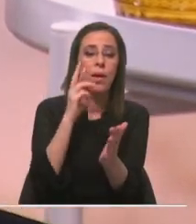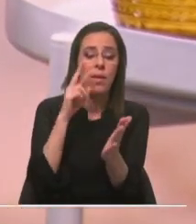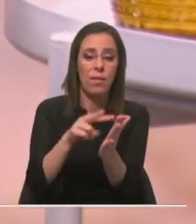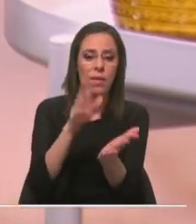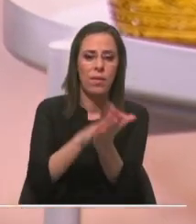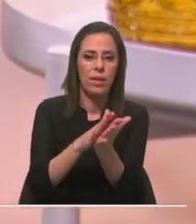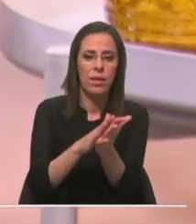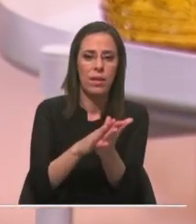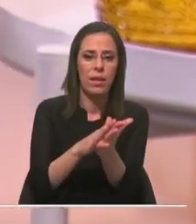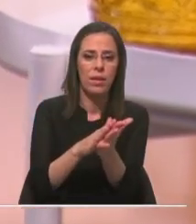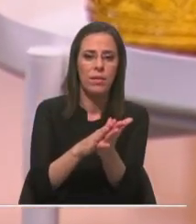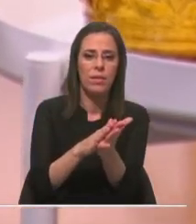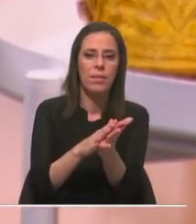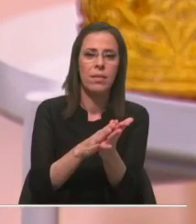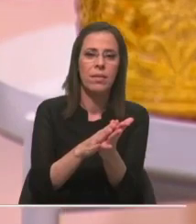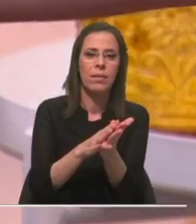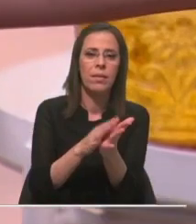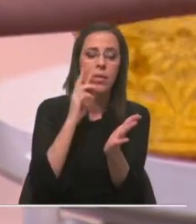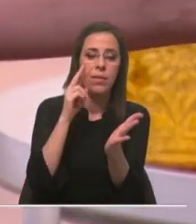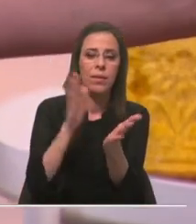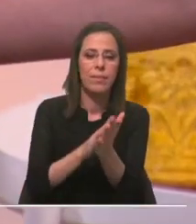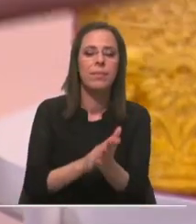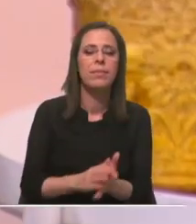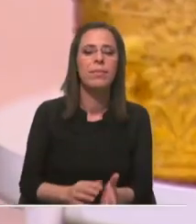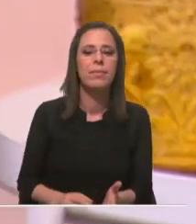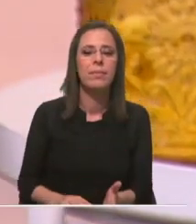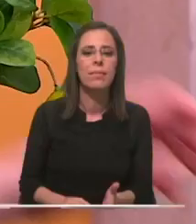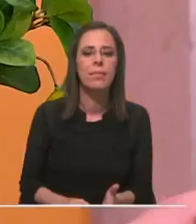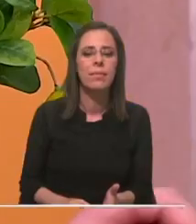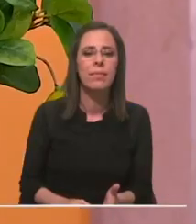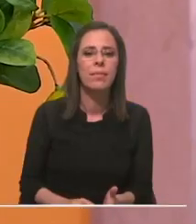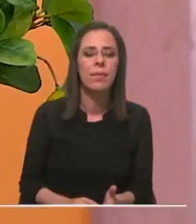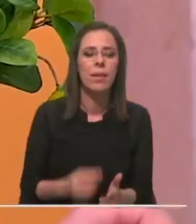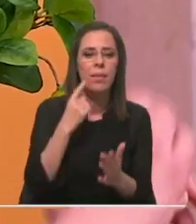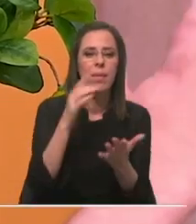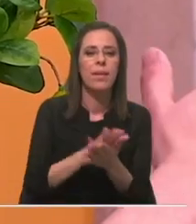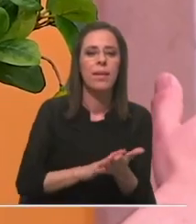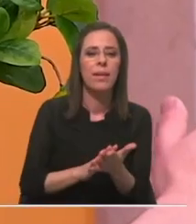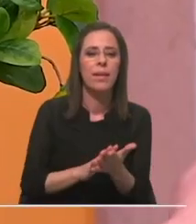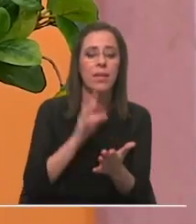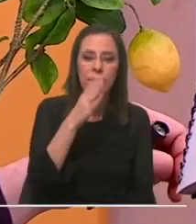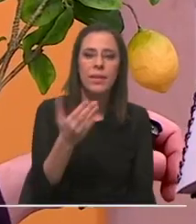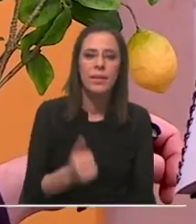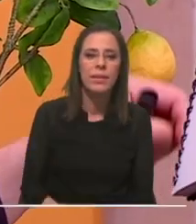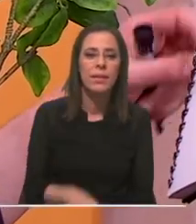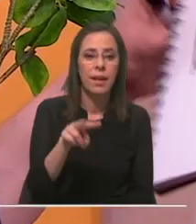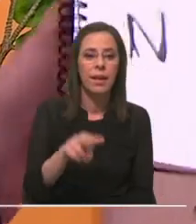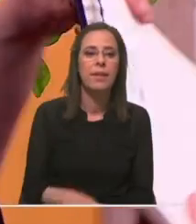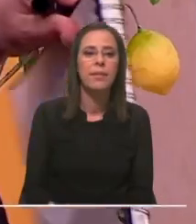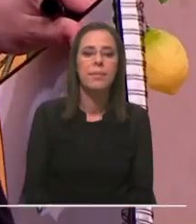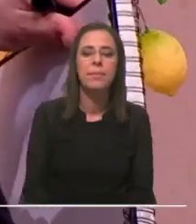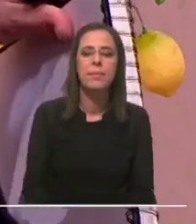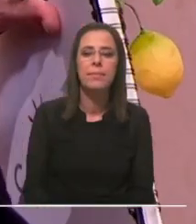e fechas. Está bem. Rapidamente, só numa. Fecha. Tá? Não mostra ninguém? Não, mas vistes? Vi, vi. N.